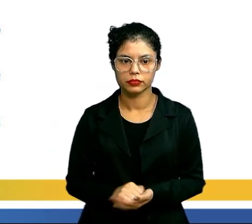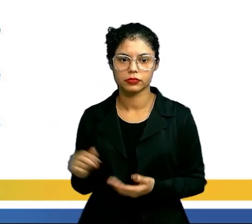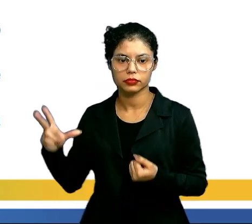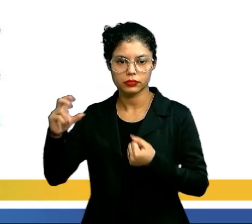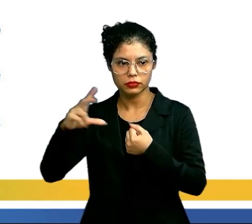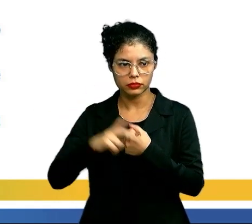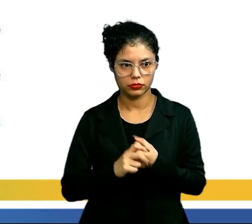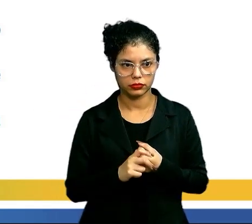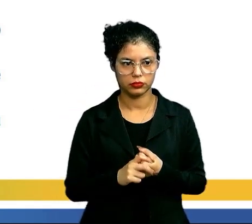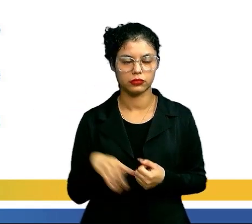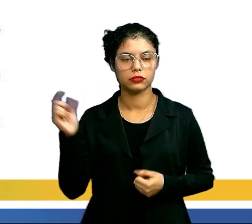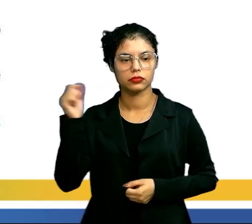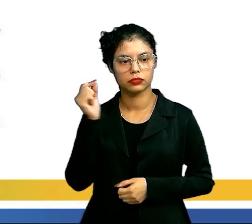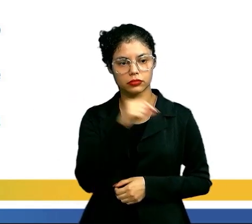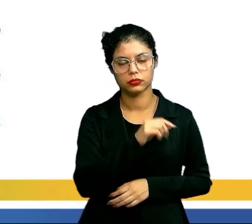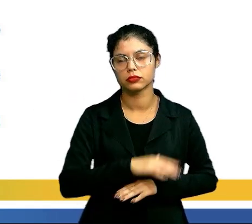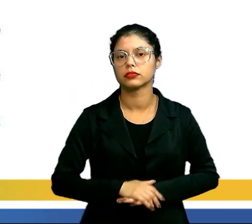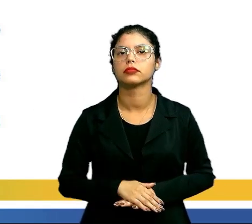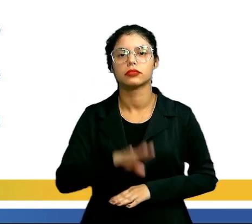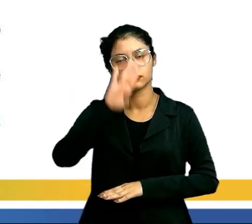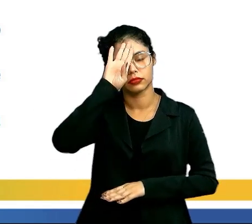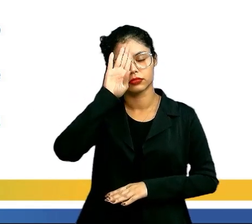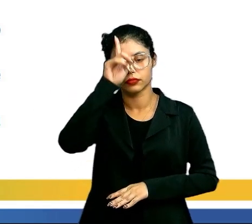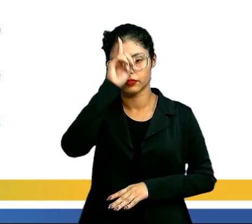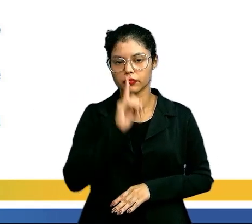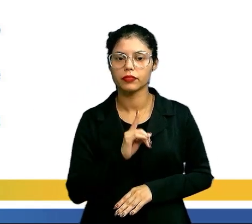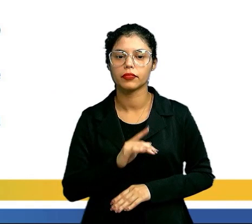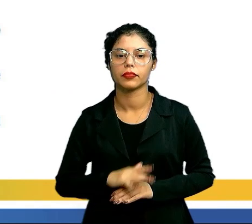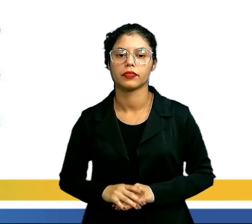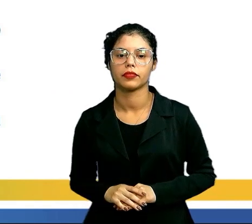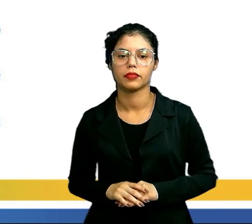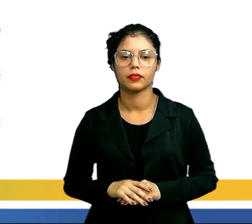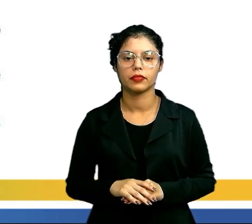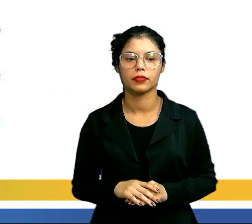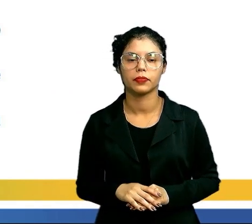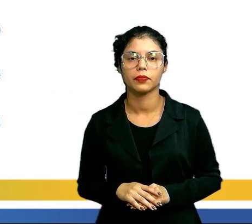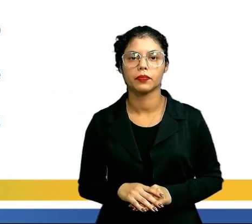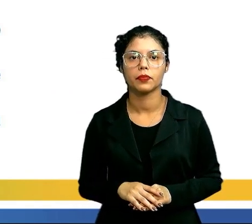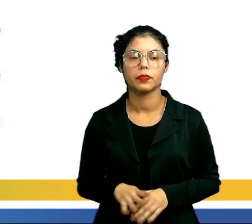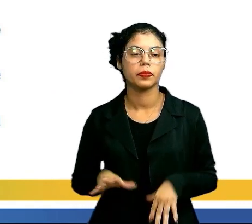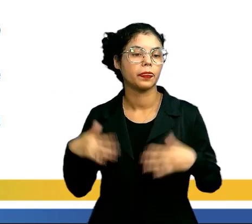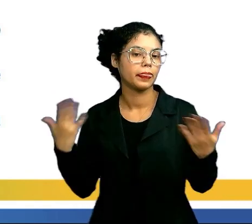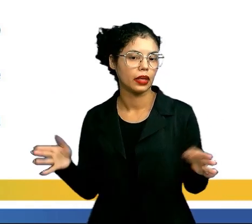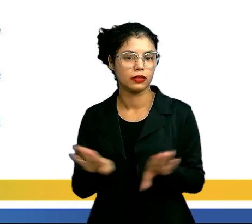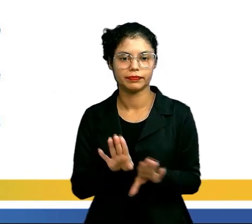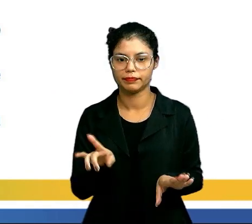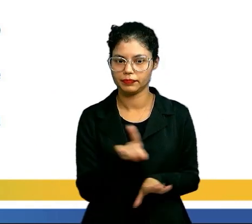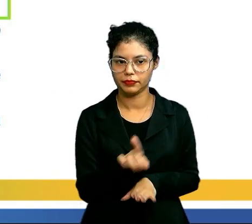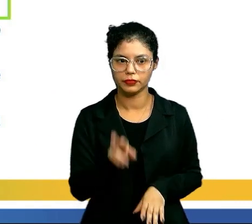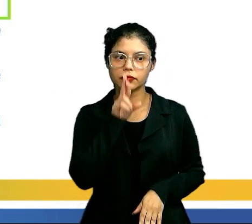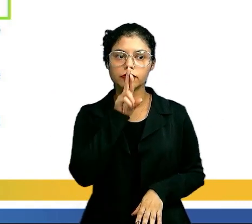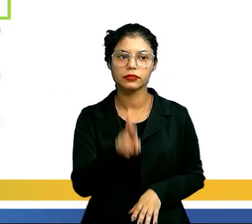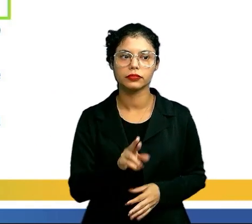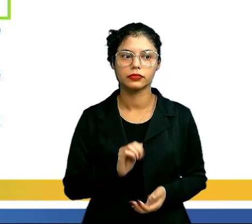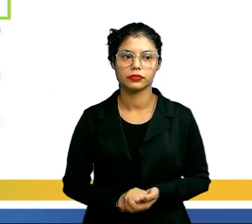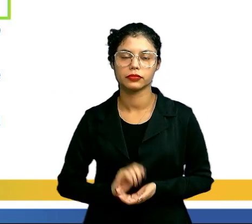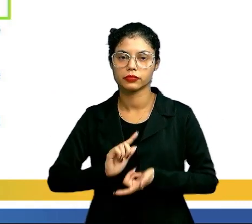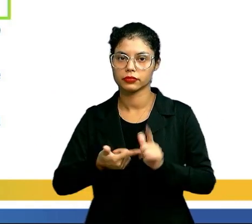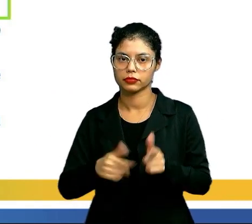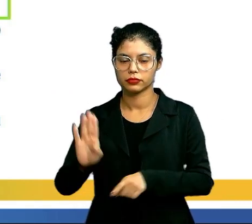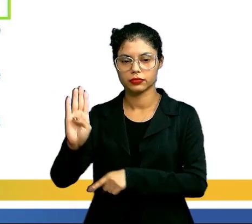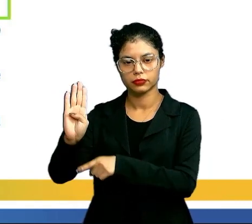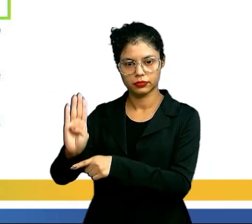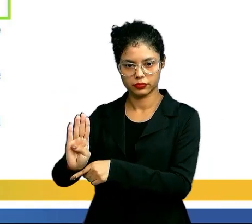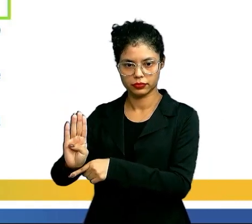resposta imunológica pelo vírus da dengue em relação à febre amarela. Também não, pessoal. Então, a única